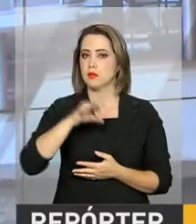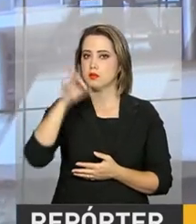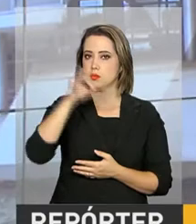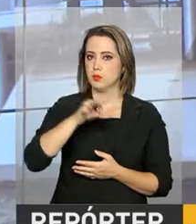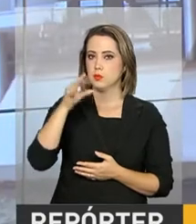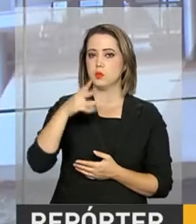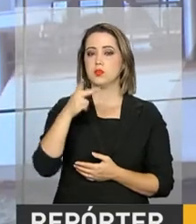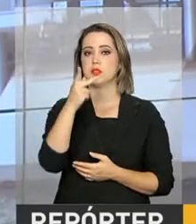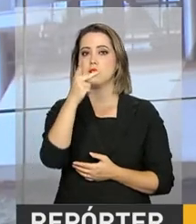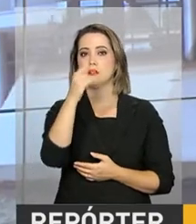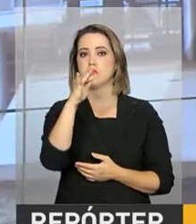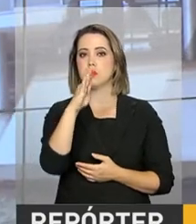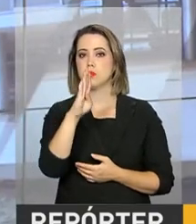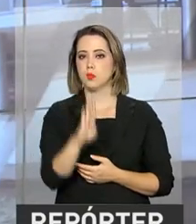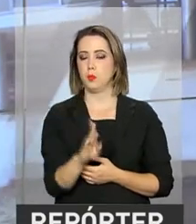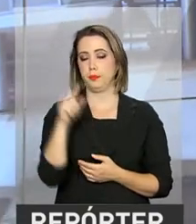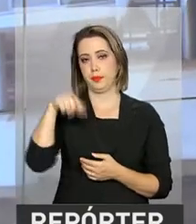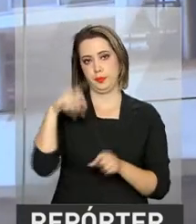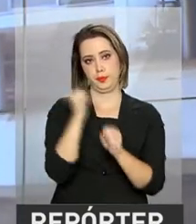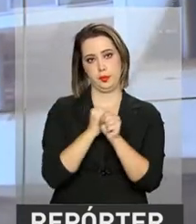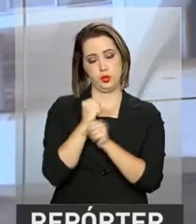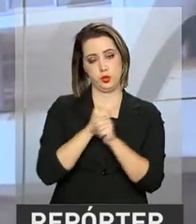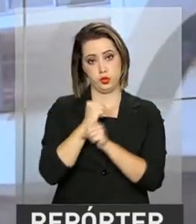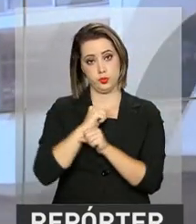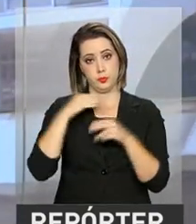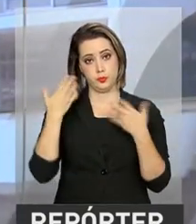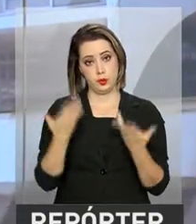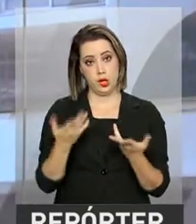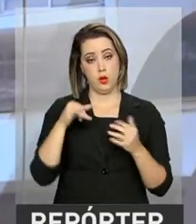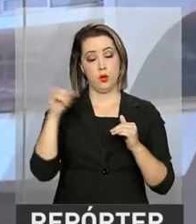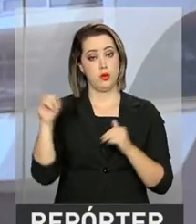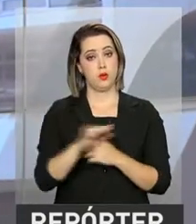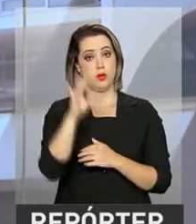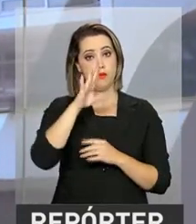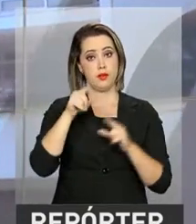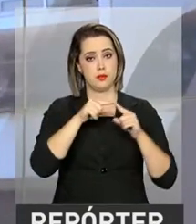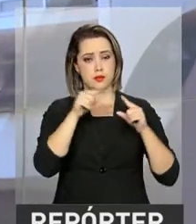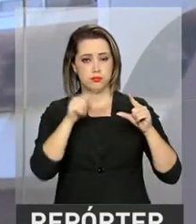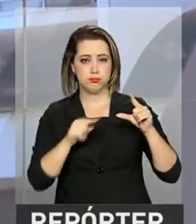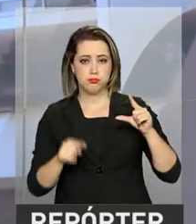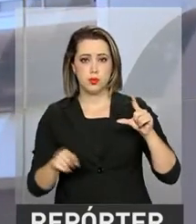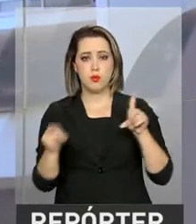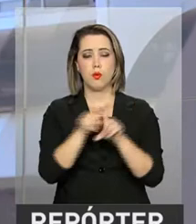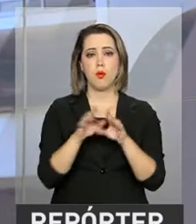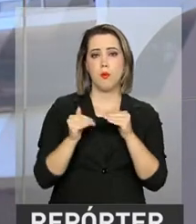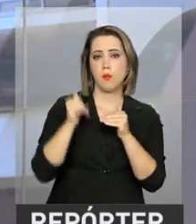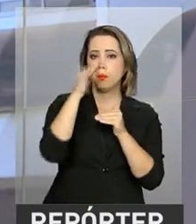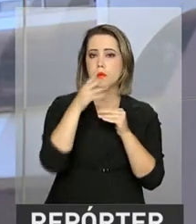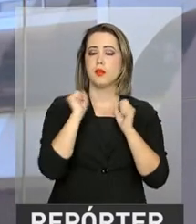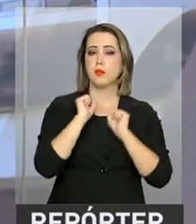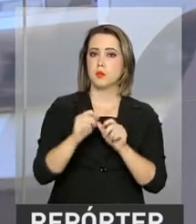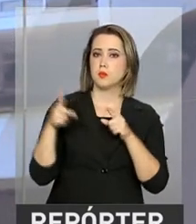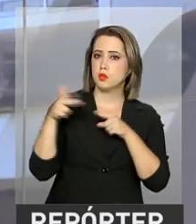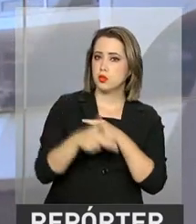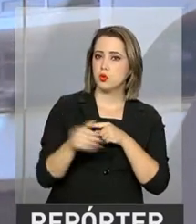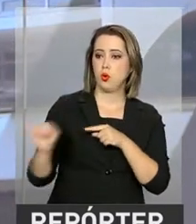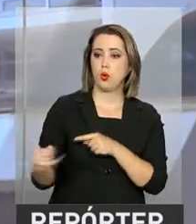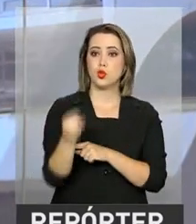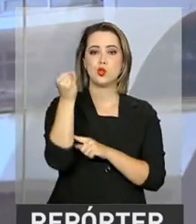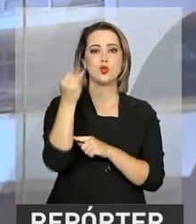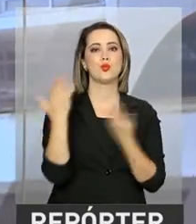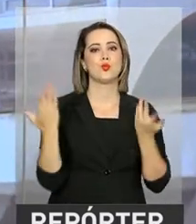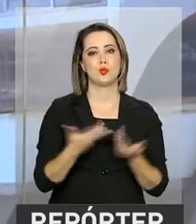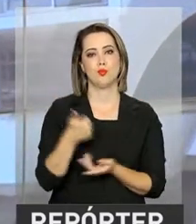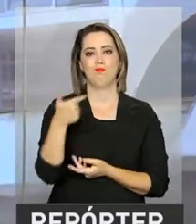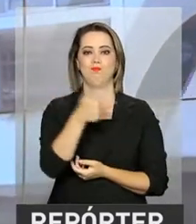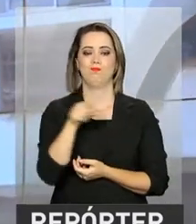Central aponta ainda que, nesse cenário de inflação em queda, aumenta a possibilidade de corte mais intenso na taxa de juros, que